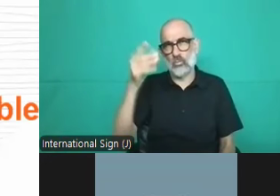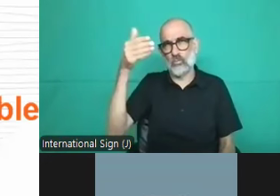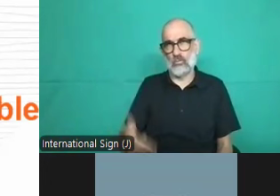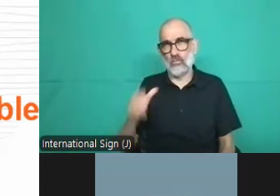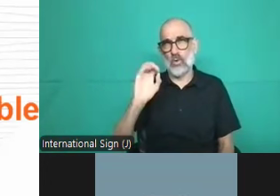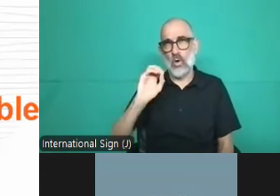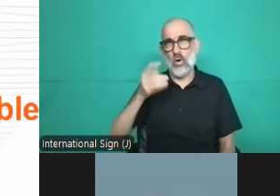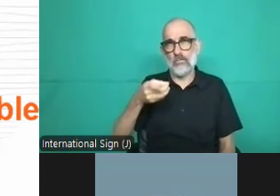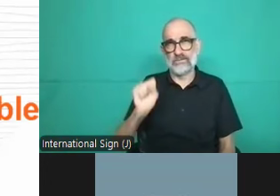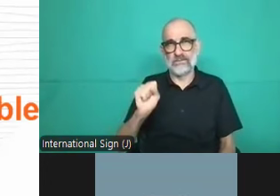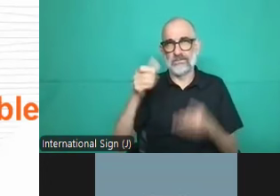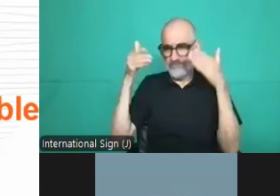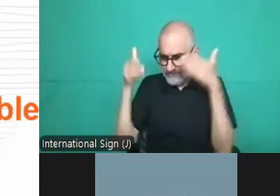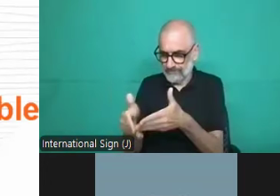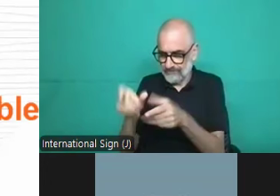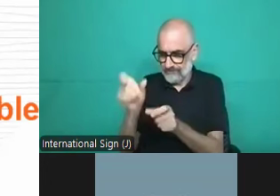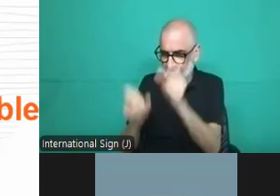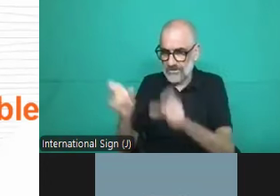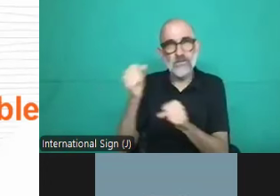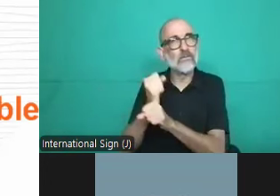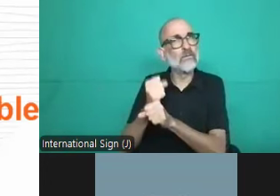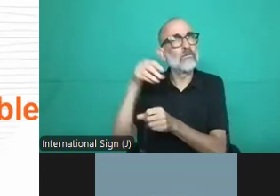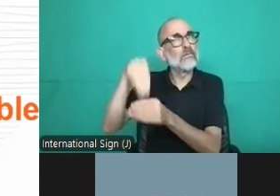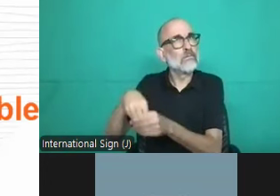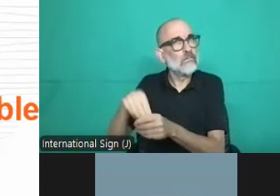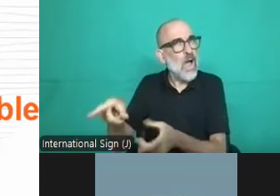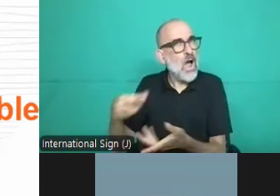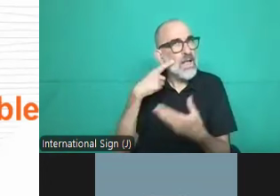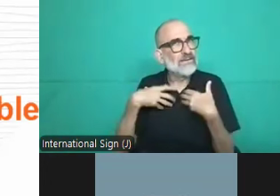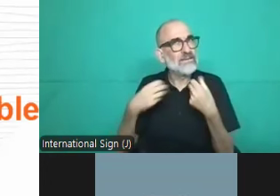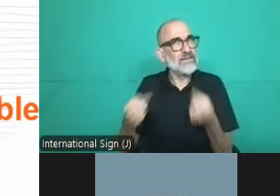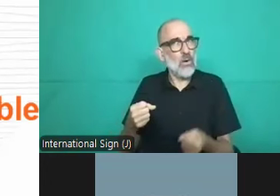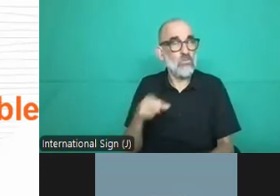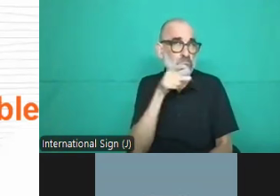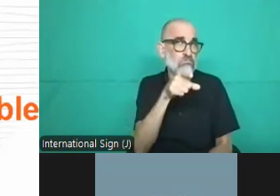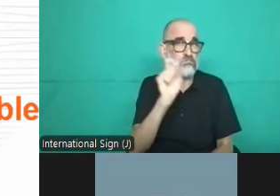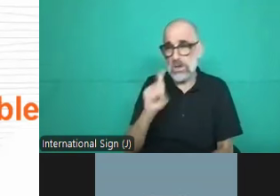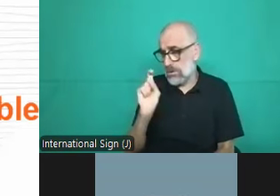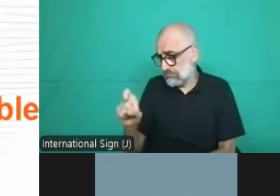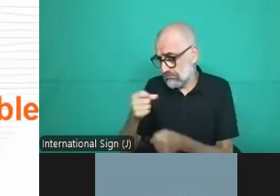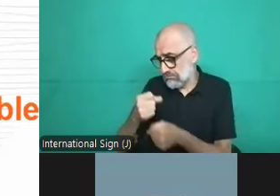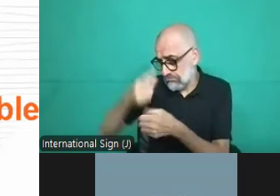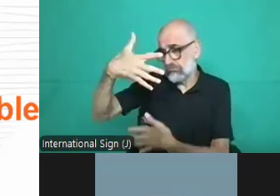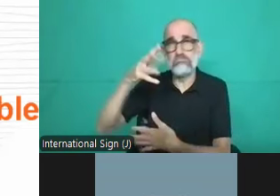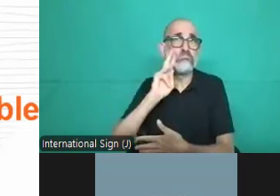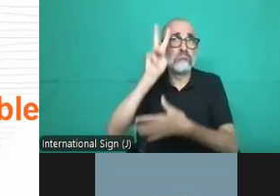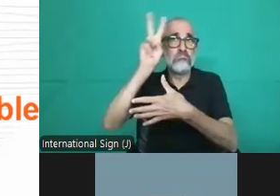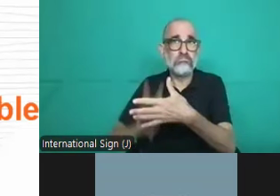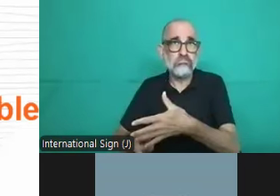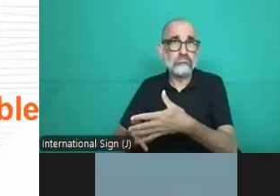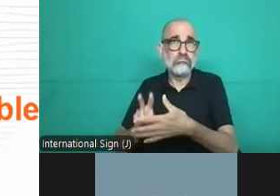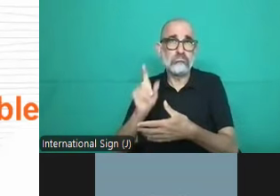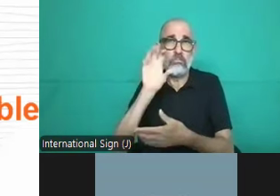profissional, toda Como essa decía, también informação. hay, y Como todos já conocemos la falei, feminización e todo mundo de conhece las a carreras feminização profesionales de das